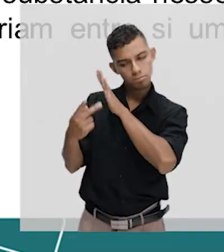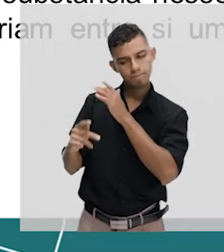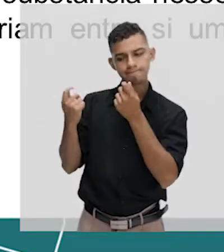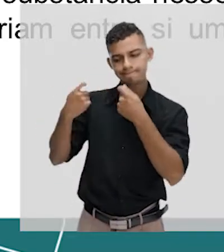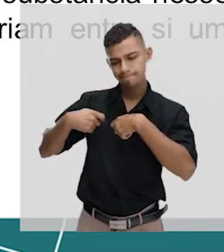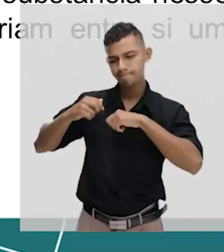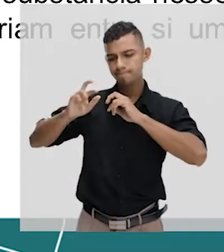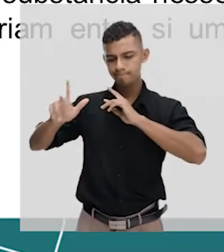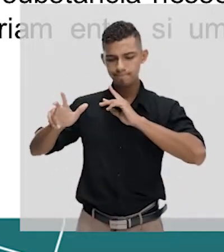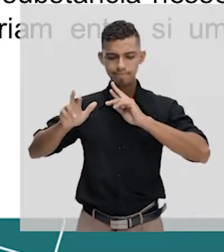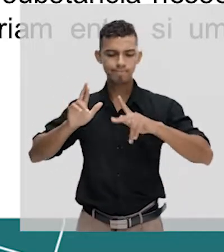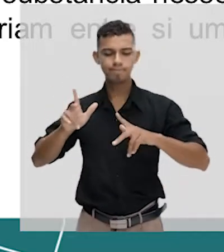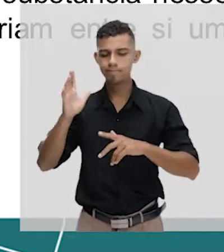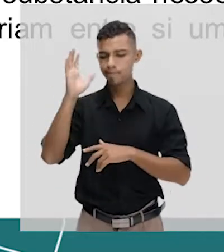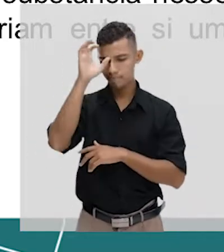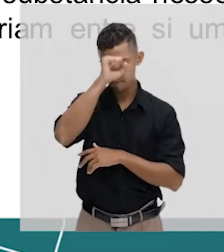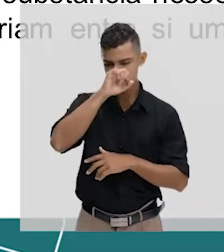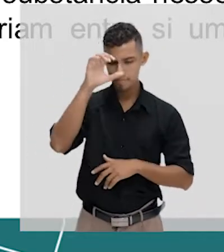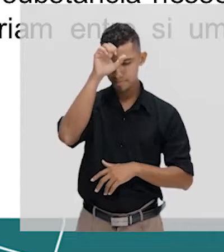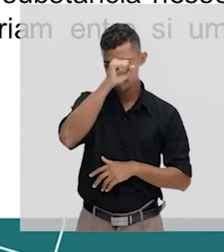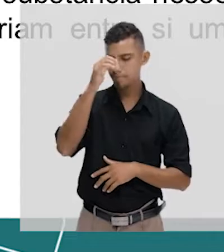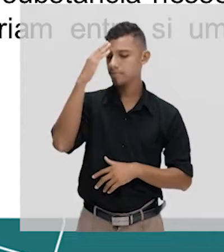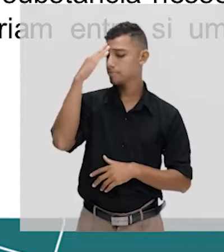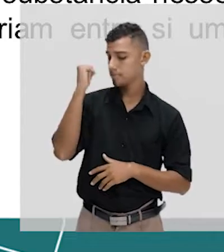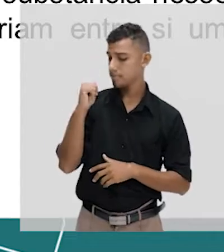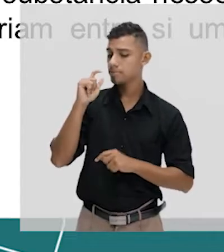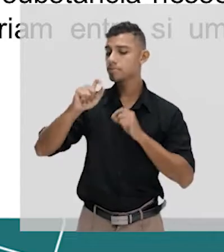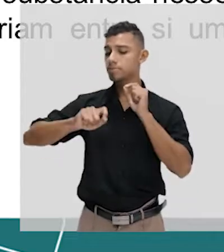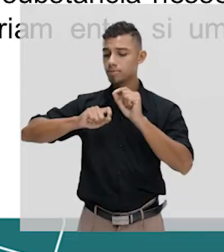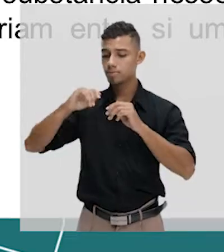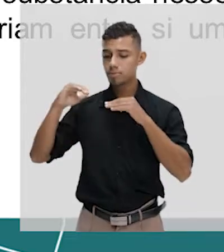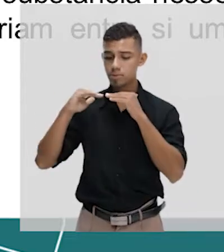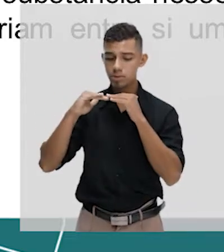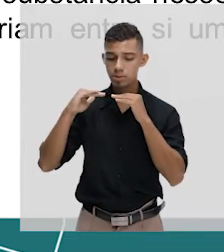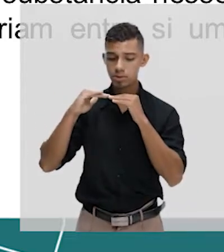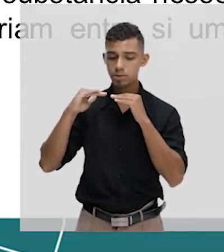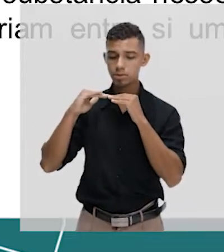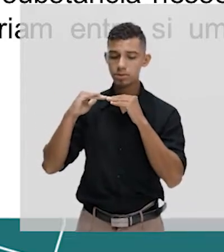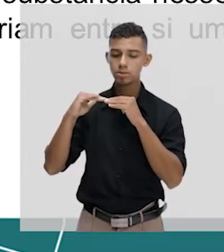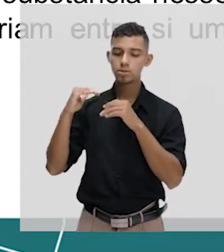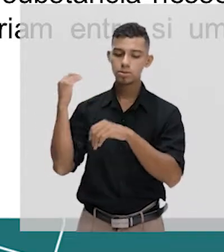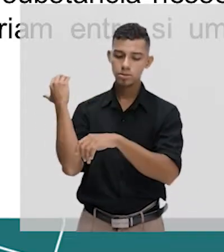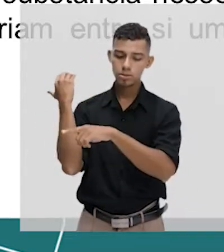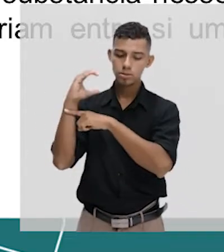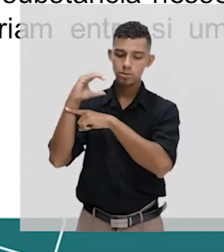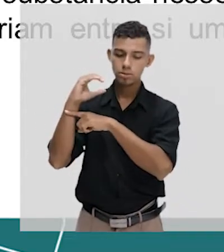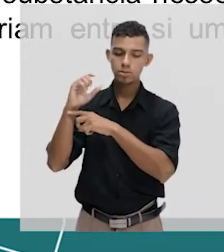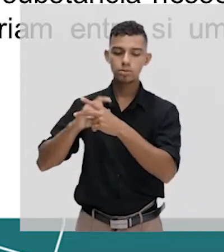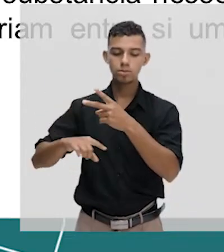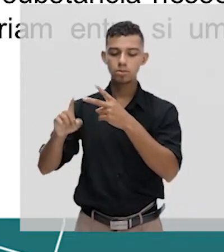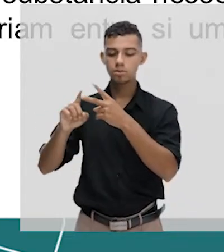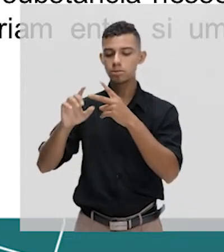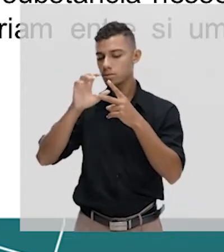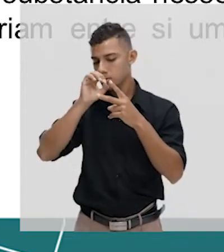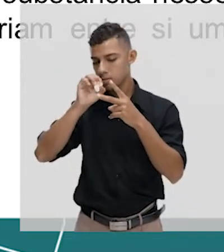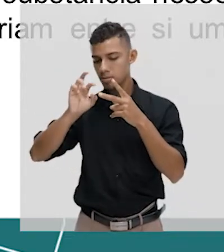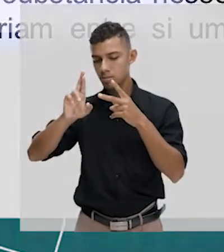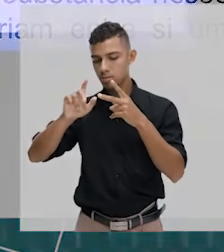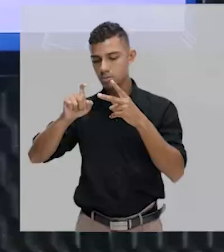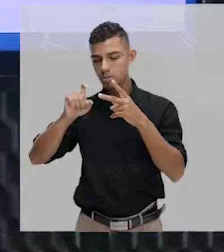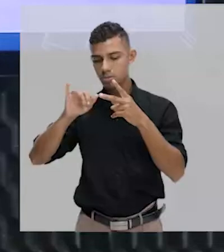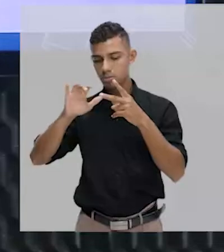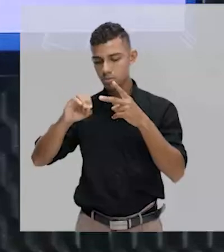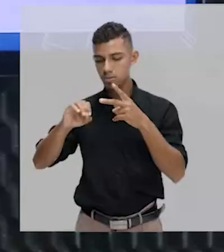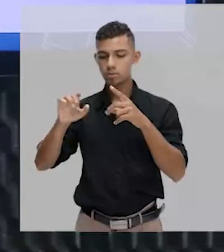diferentes. Sabia-se, por exemplo, que da combinação entre o carbono e o oxigênio podia se formar o monóxido